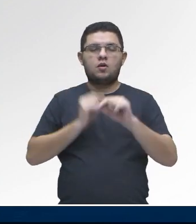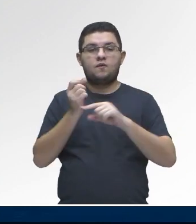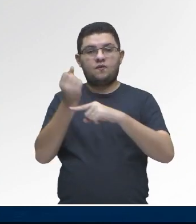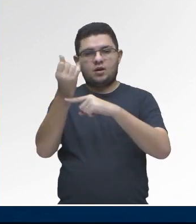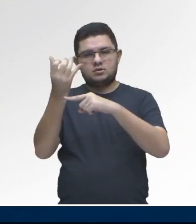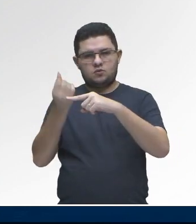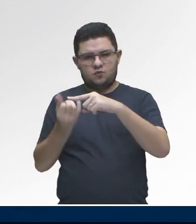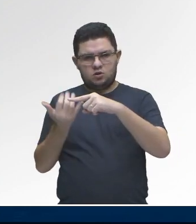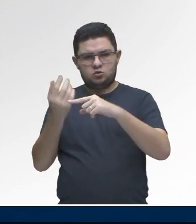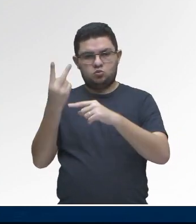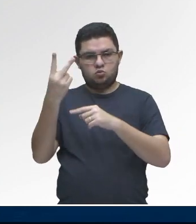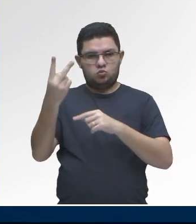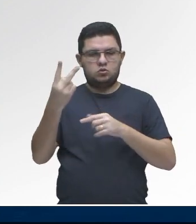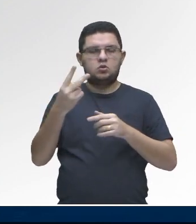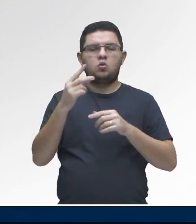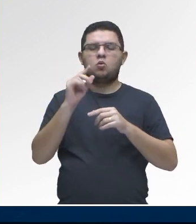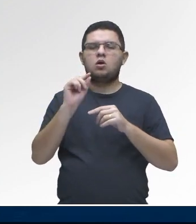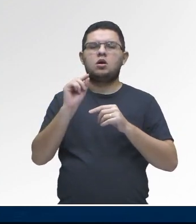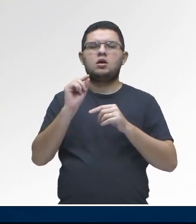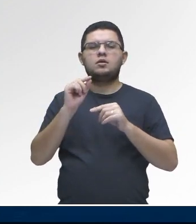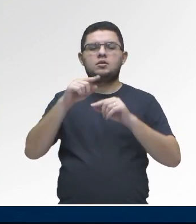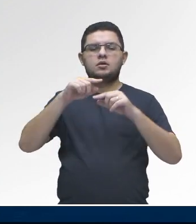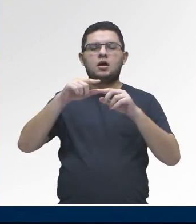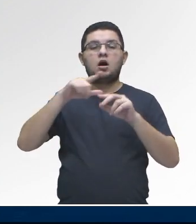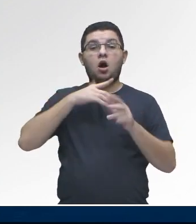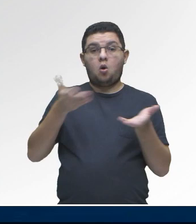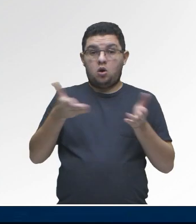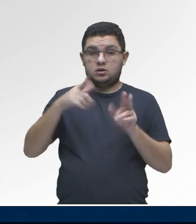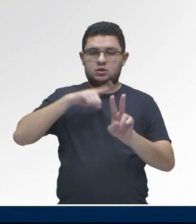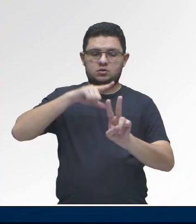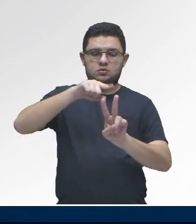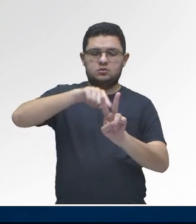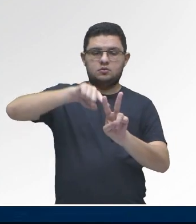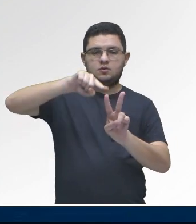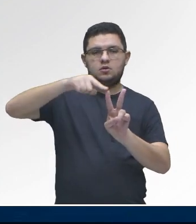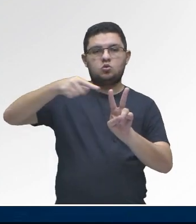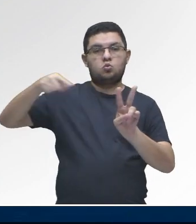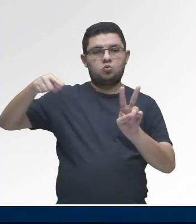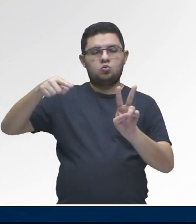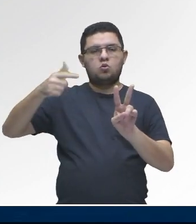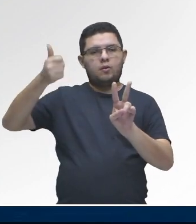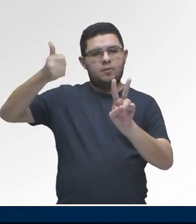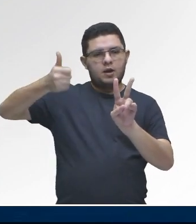melhor falando, em duas raízes, né? Na primeira raiz,